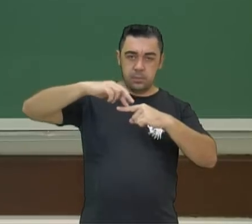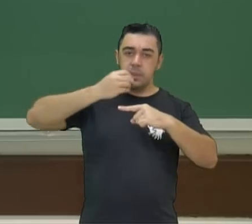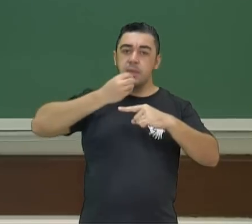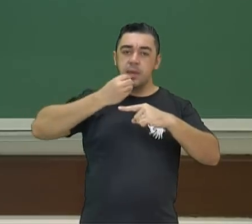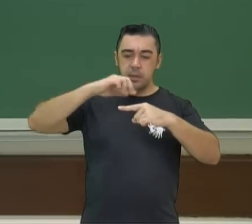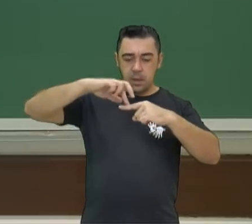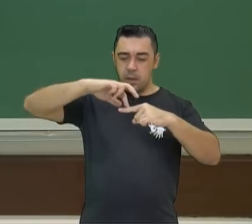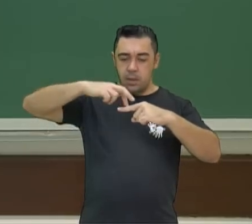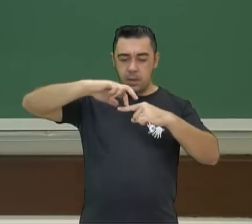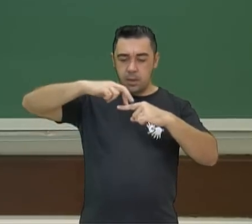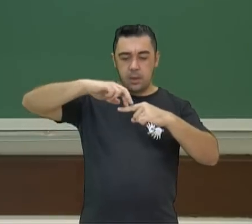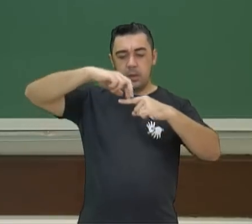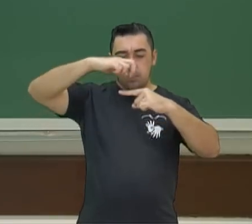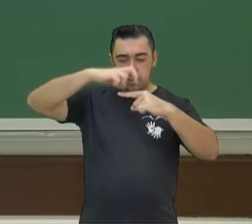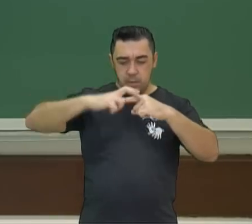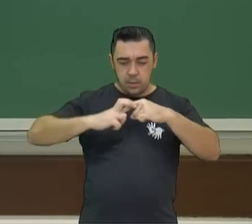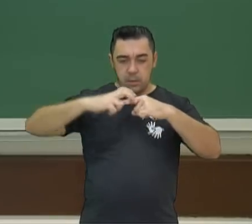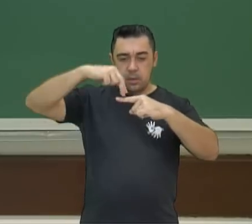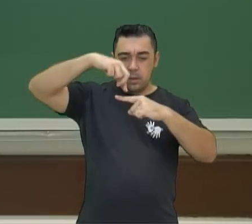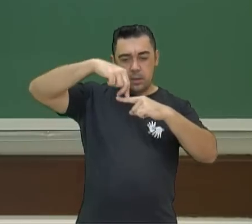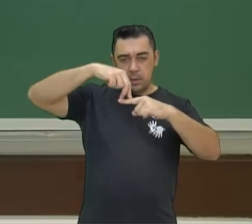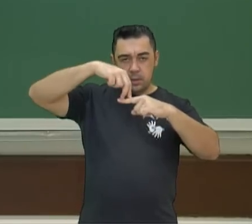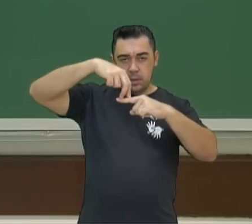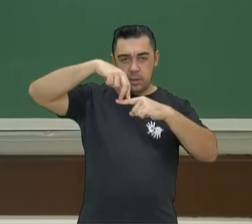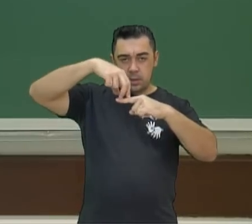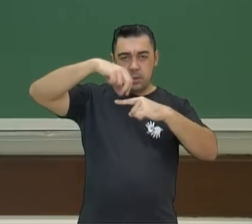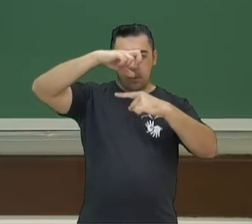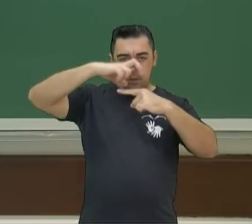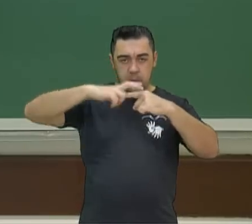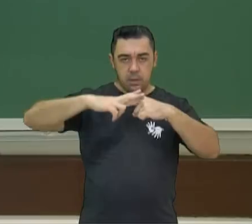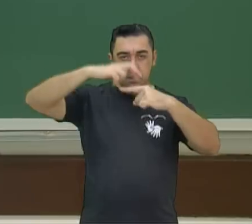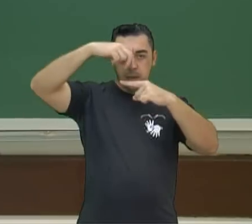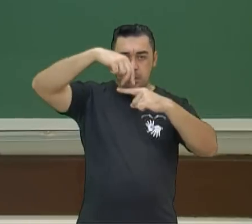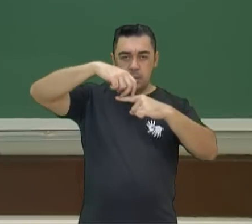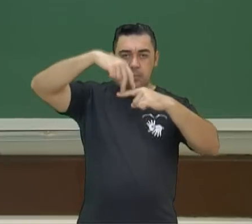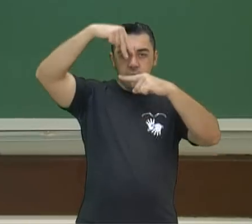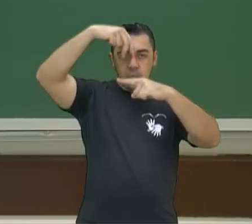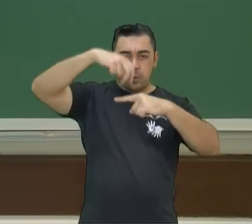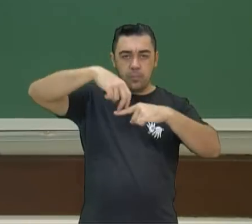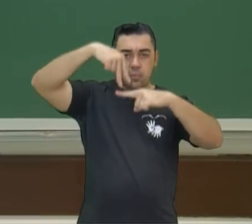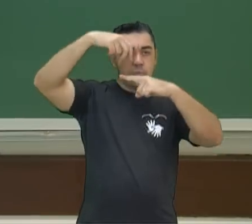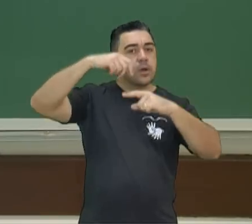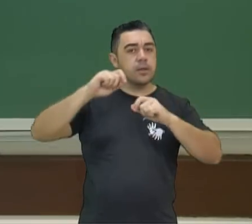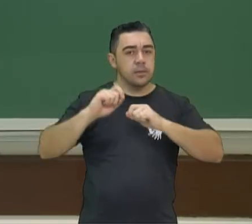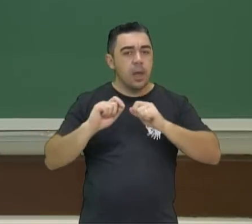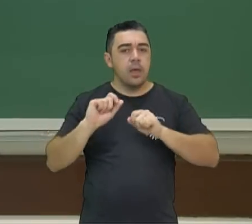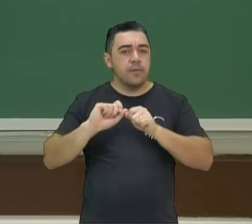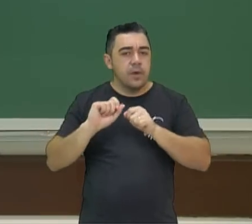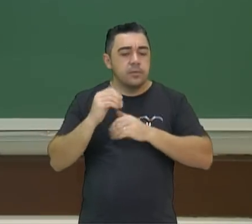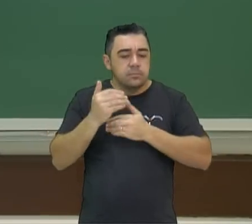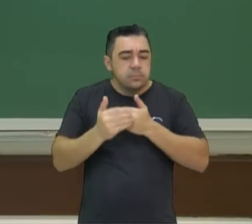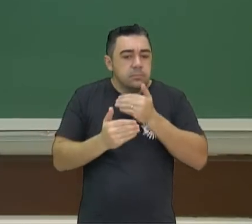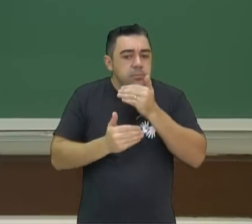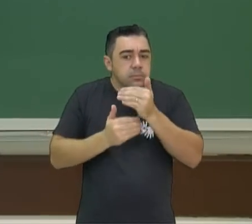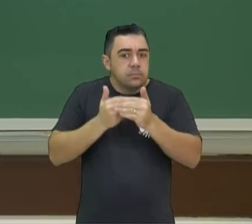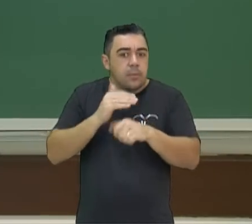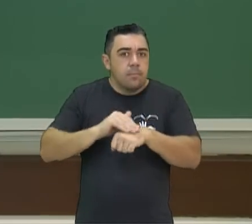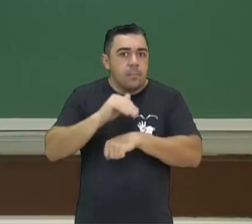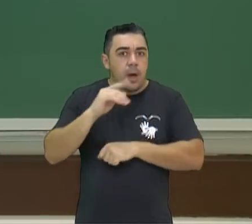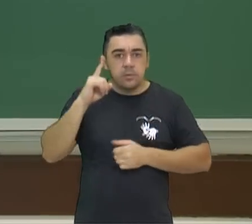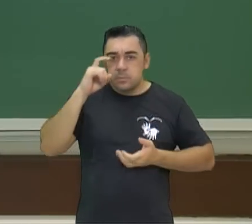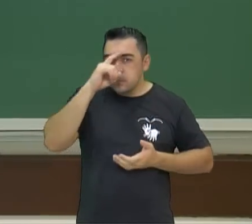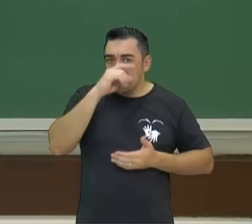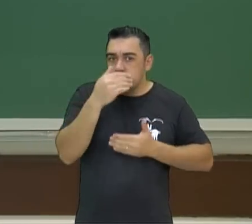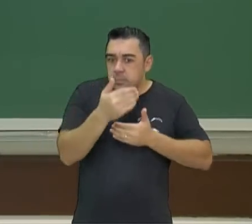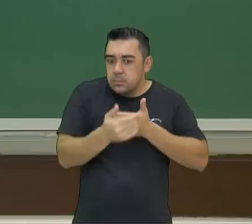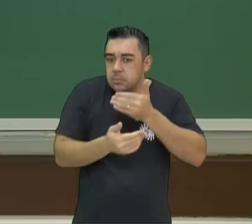vai inovando, já vai fazendo outros movimentos, vai dando pulinhos, então vai aumentando o grau de dificuldade, Porque todos nós